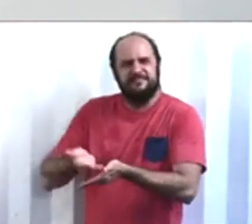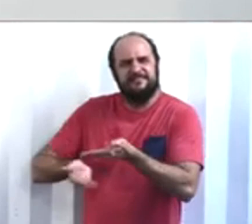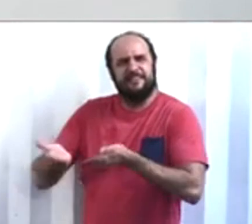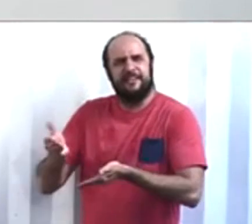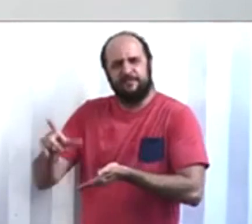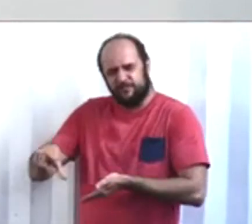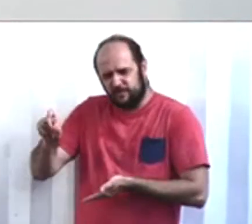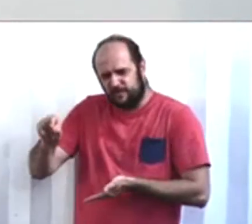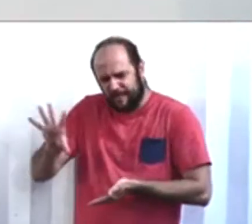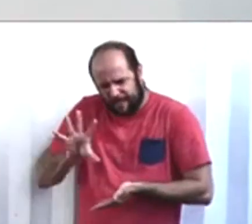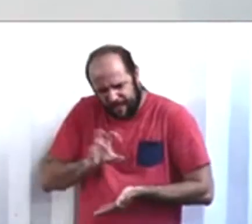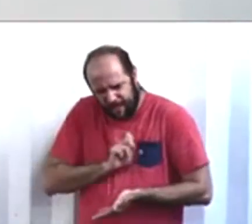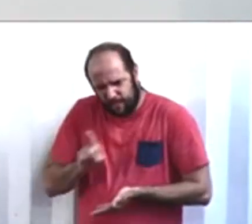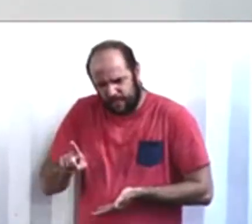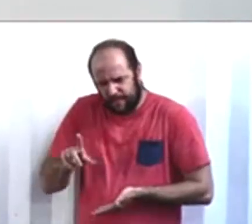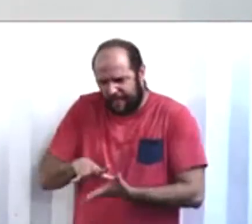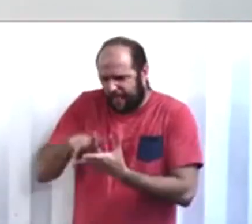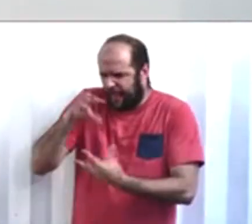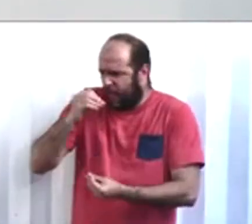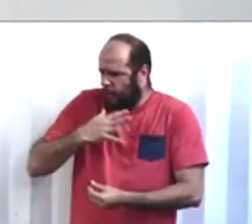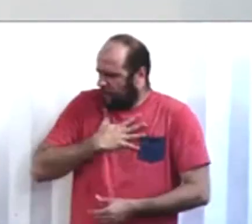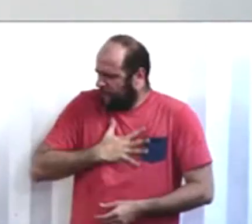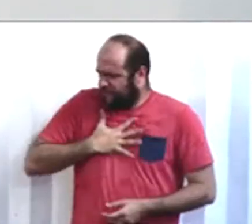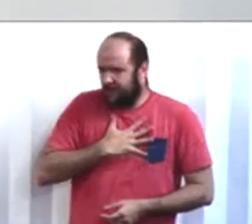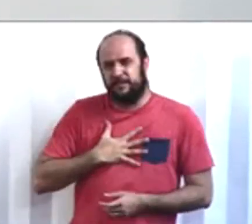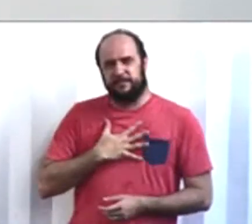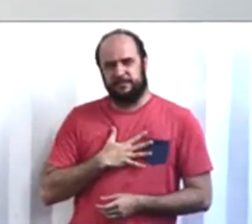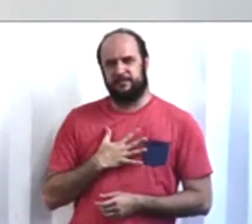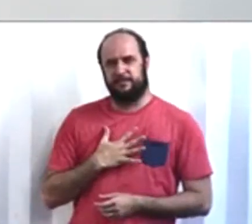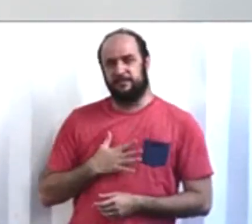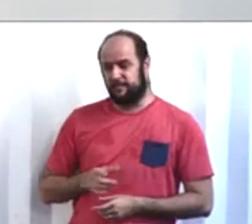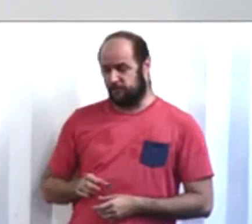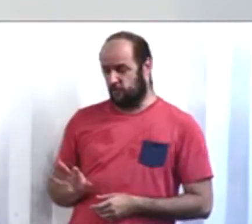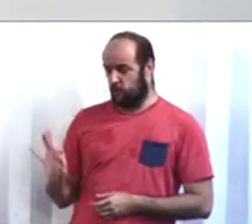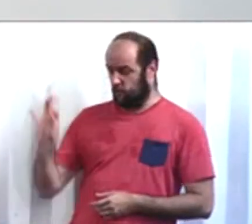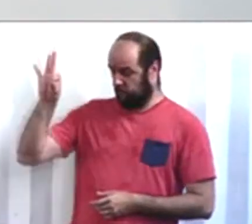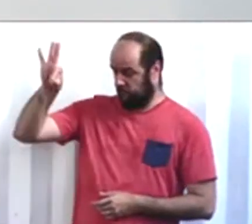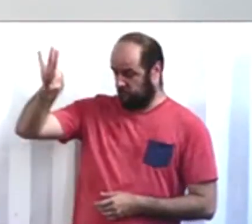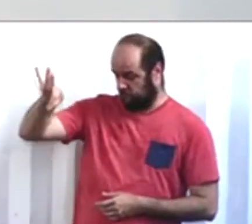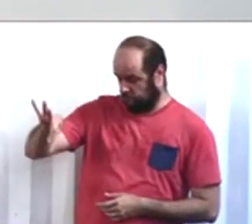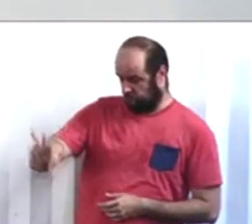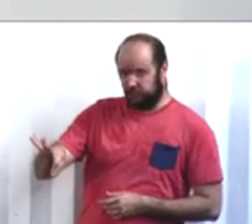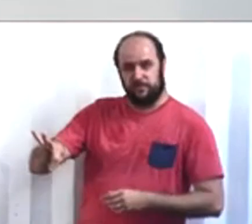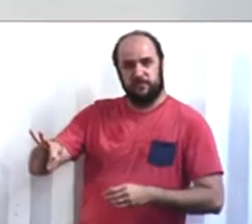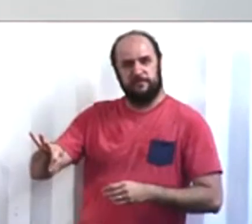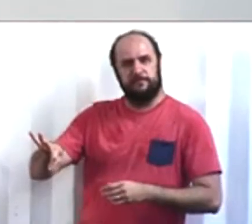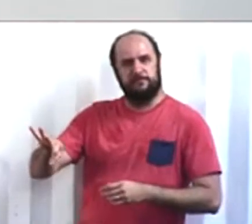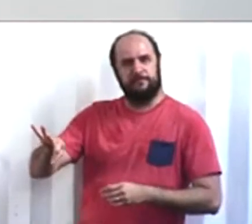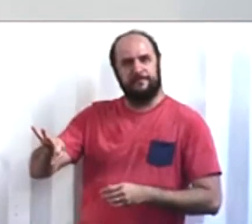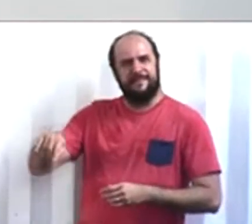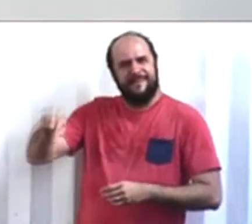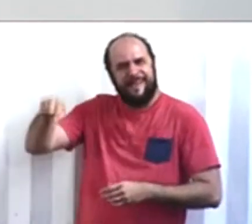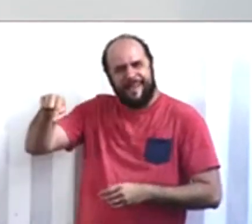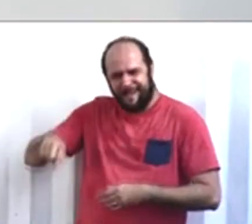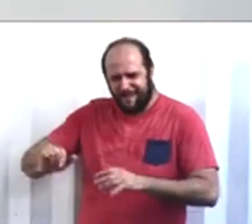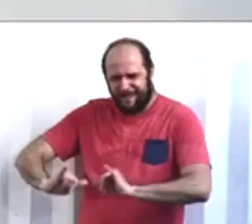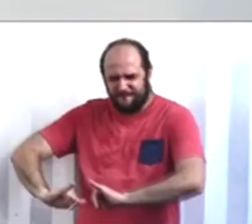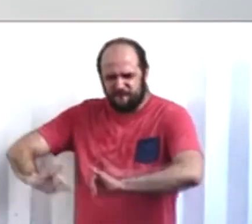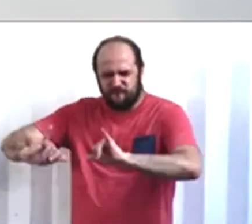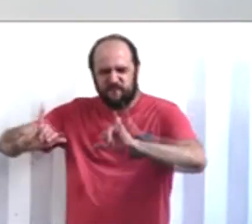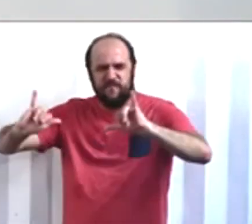meu amado, em quem a minha alma se compraz. Farei repousar sobre ele o meu espírito, e ele